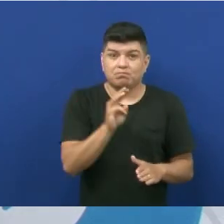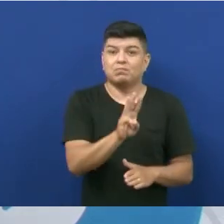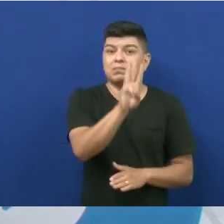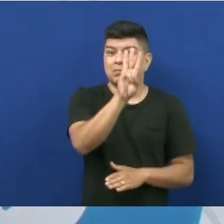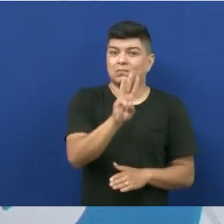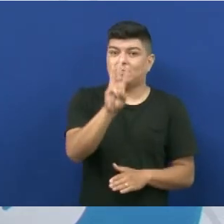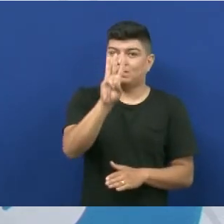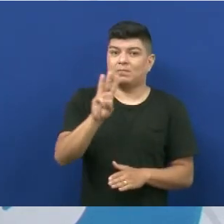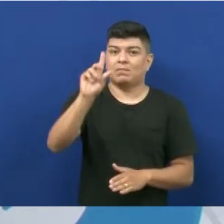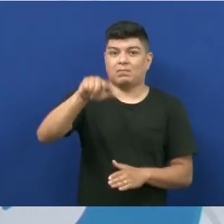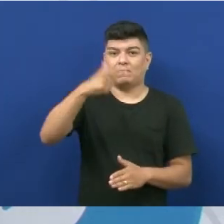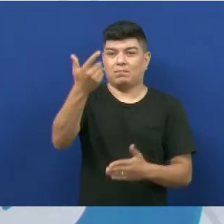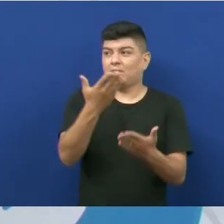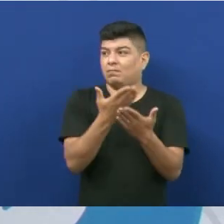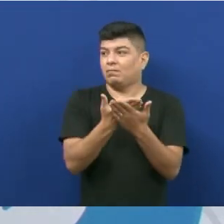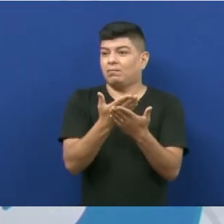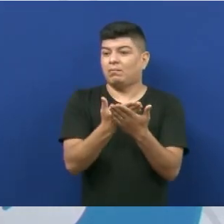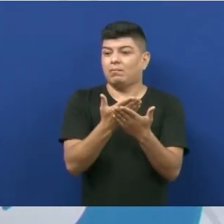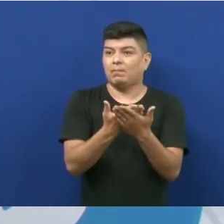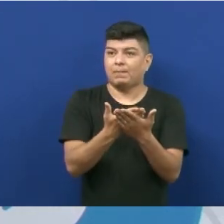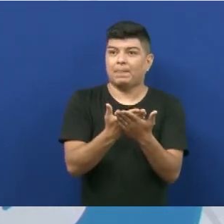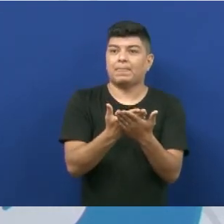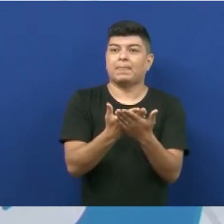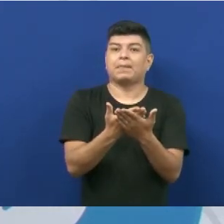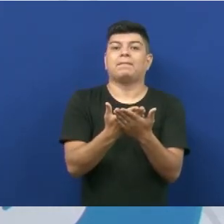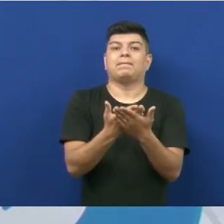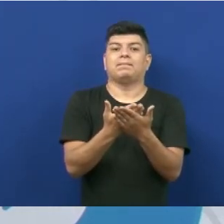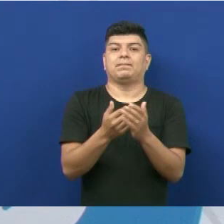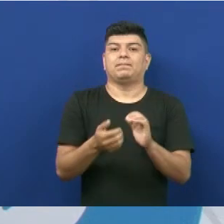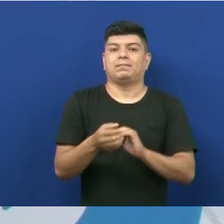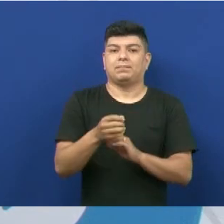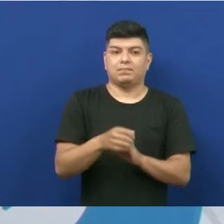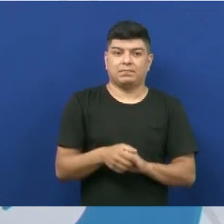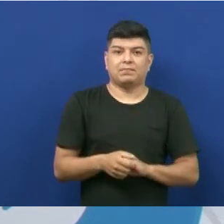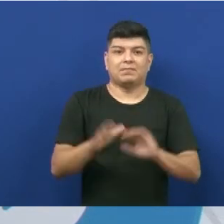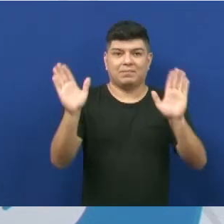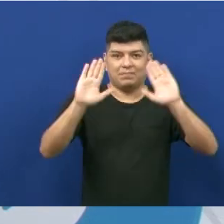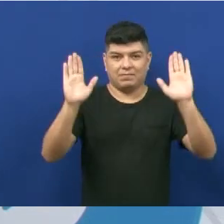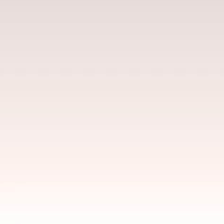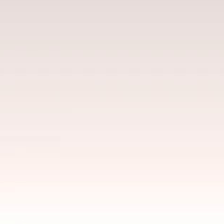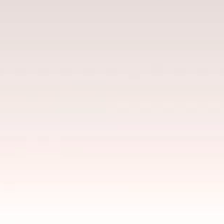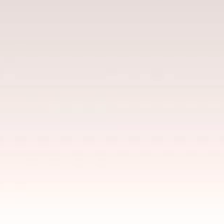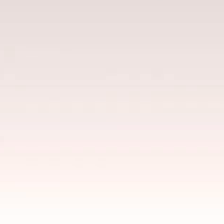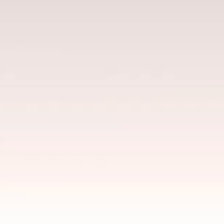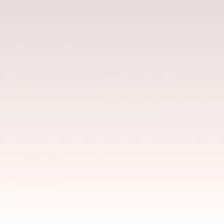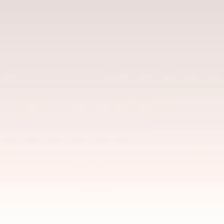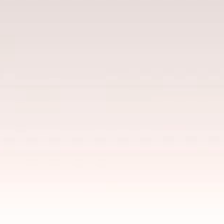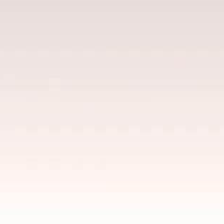acessar as outras aulas e atividades da plataforma Eduque. Até mais!